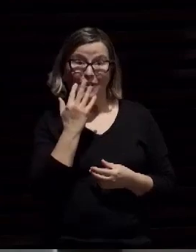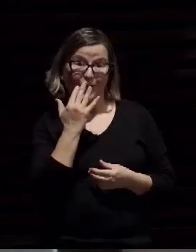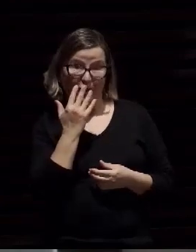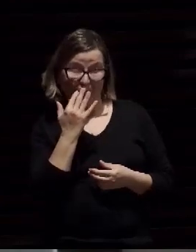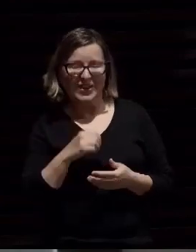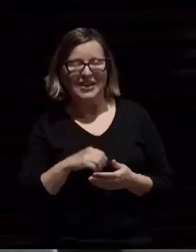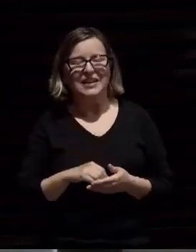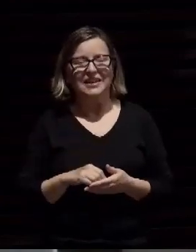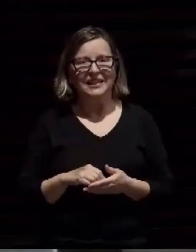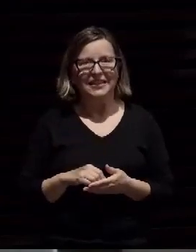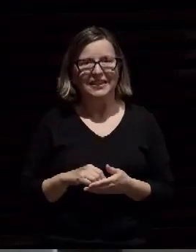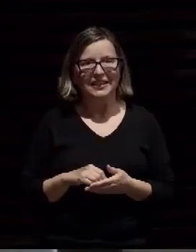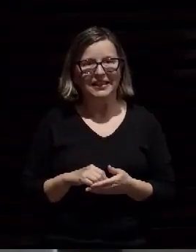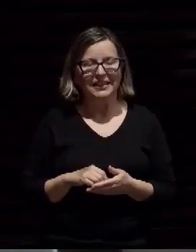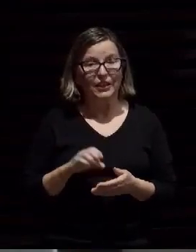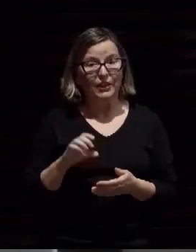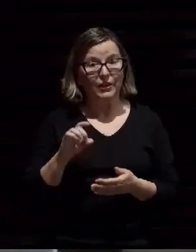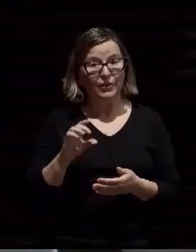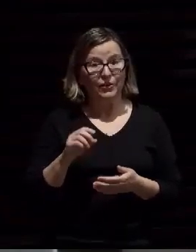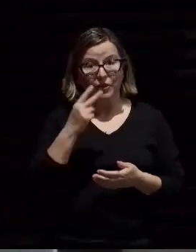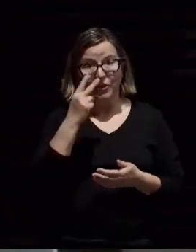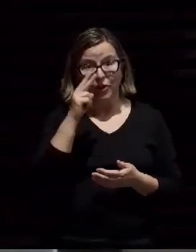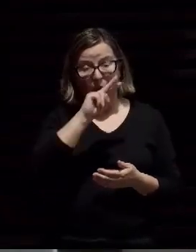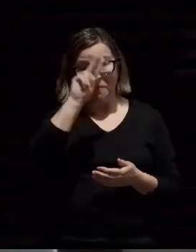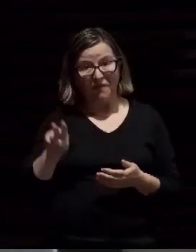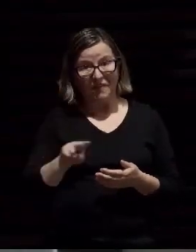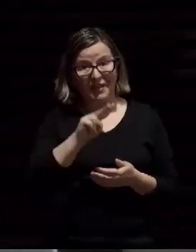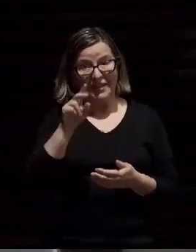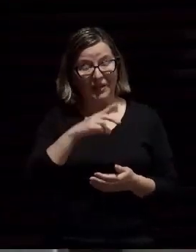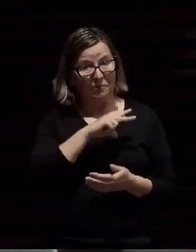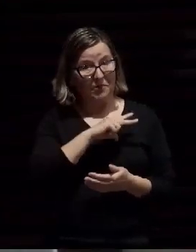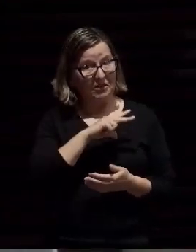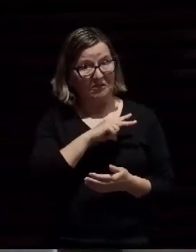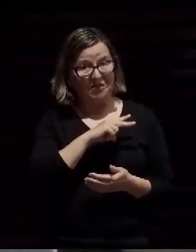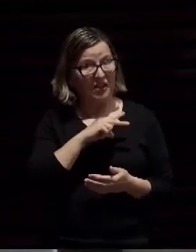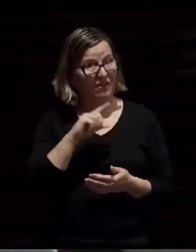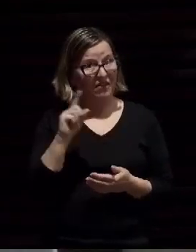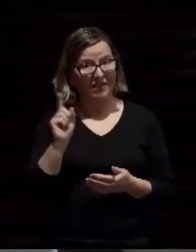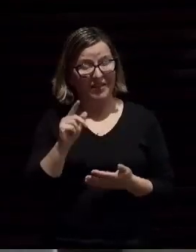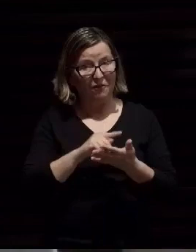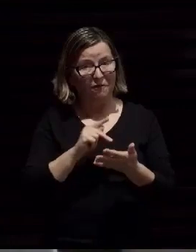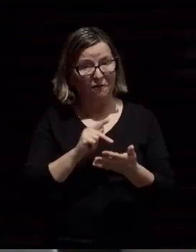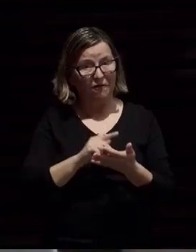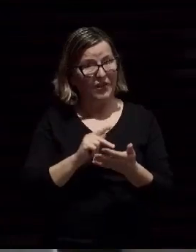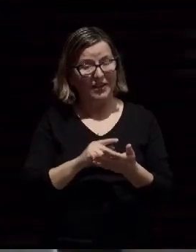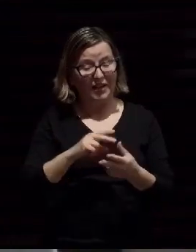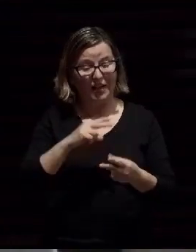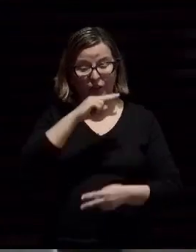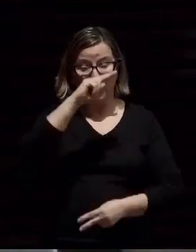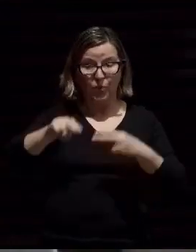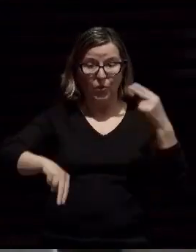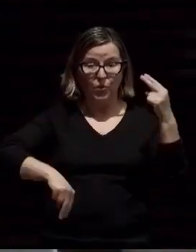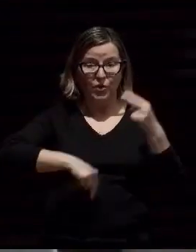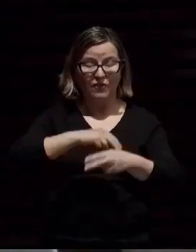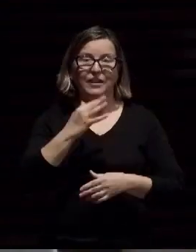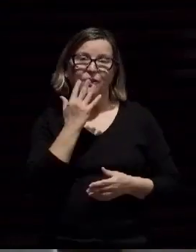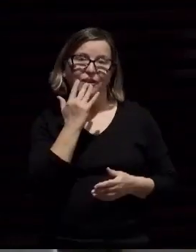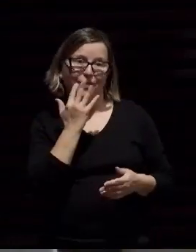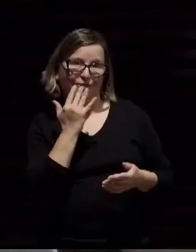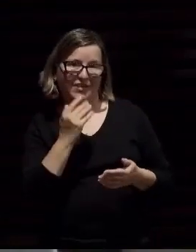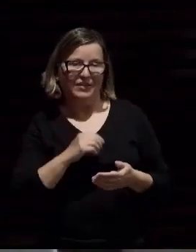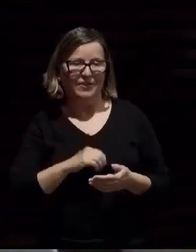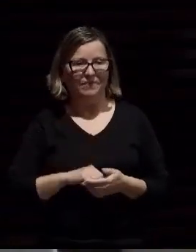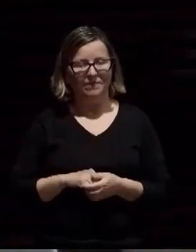sua visão pessoal não se torna em verdade universal das cores.